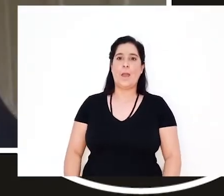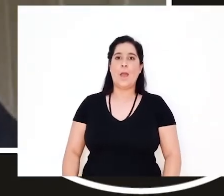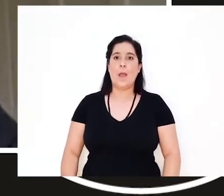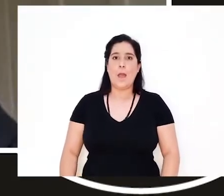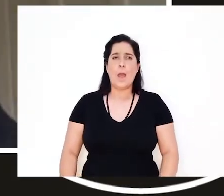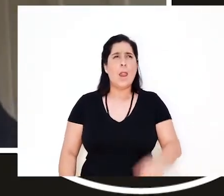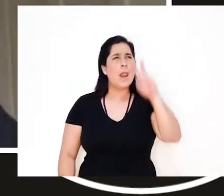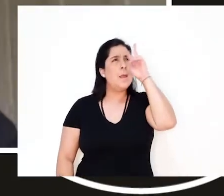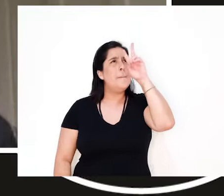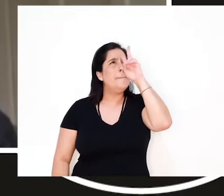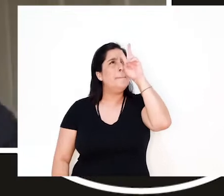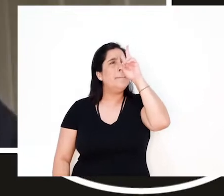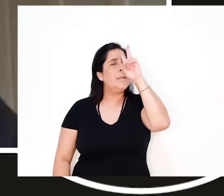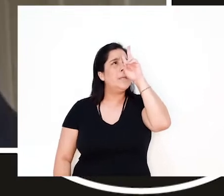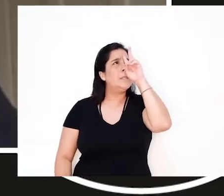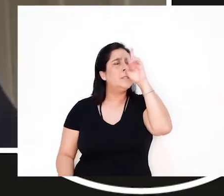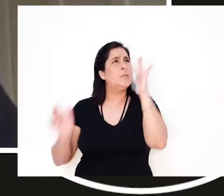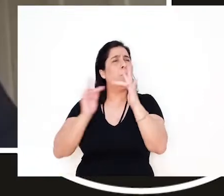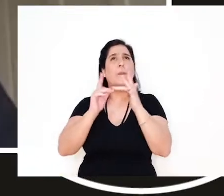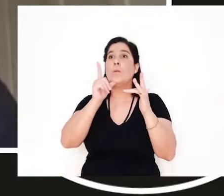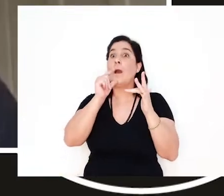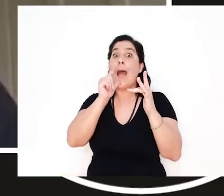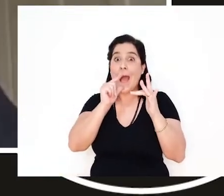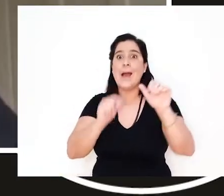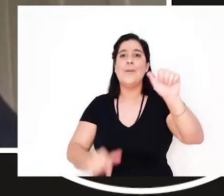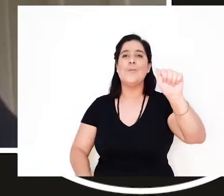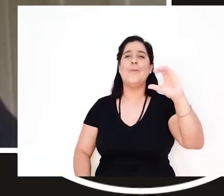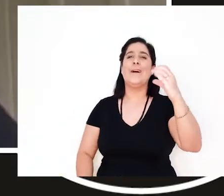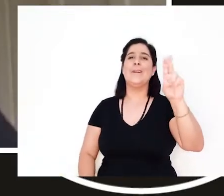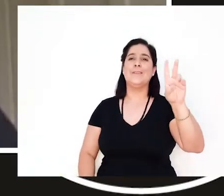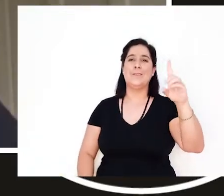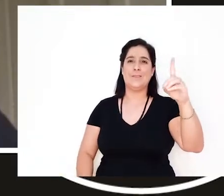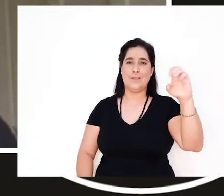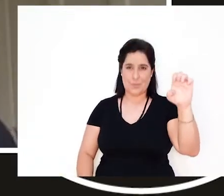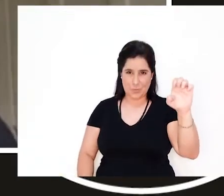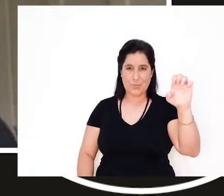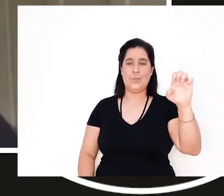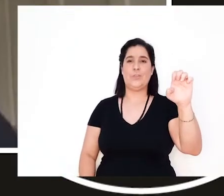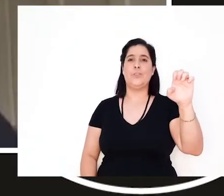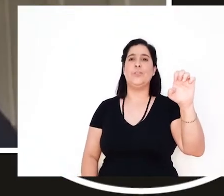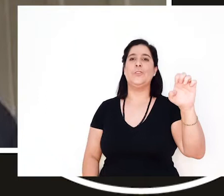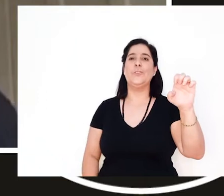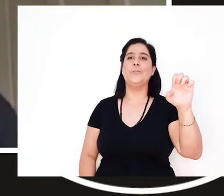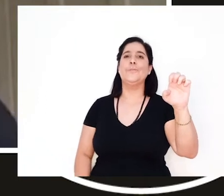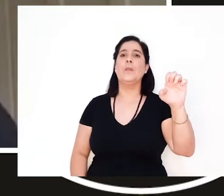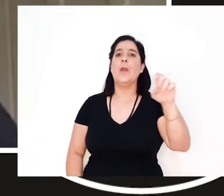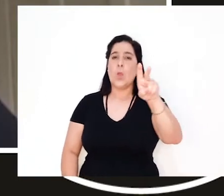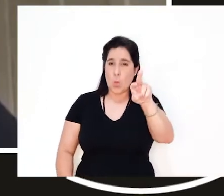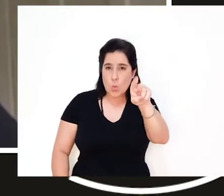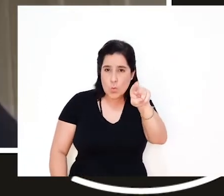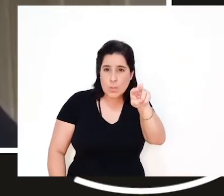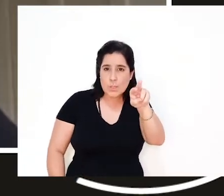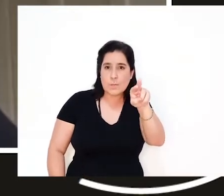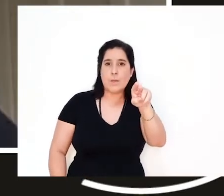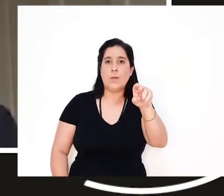primeiras lembranças de contato com a água era um açude que tinha no fundo do quintal da nossa casa. E a gente, quando eu, com todos os meus irmãos,